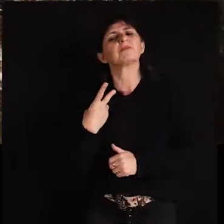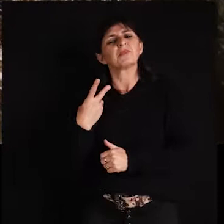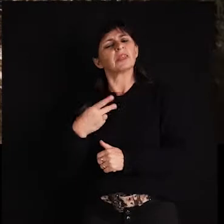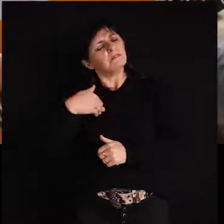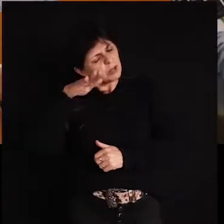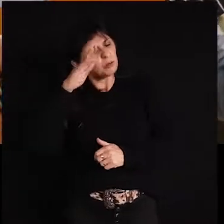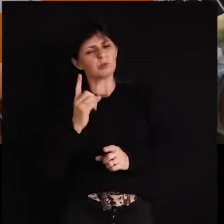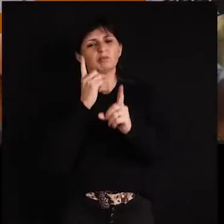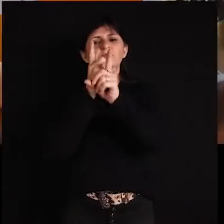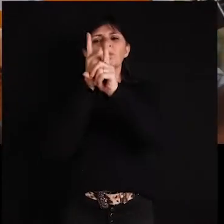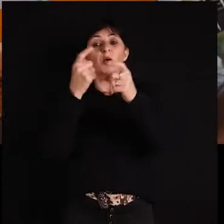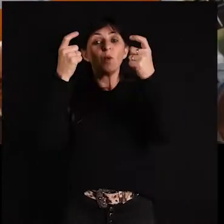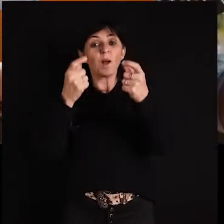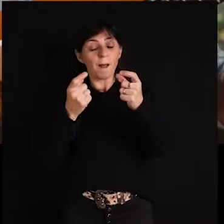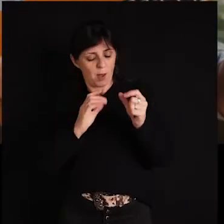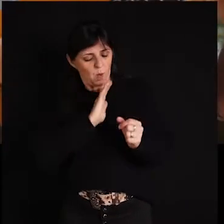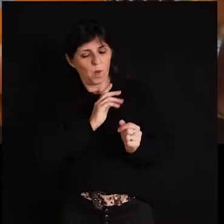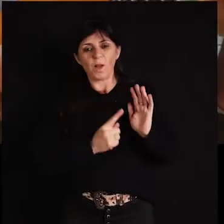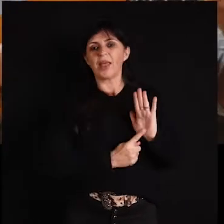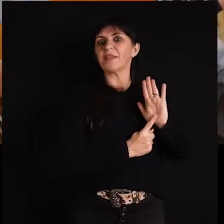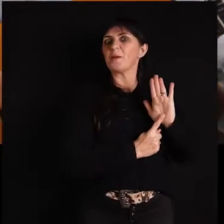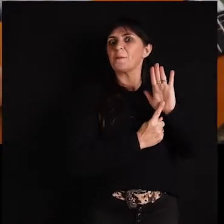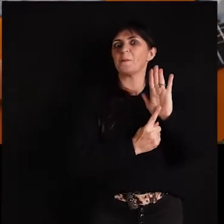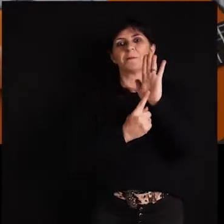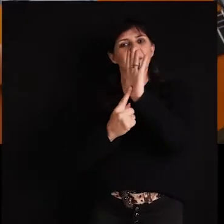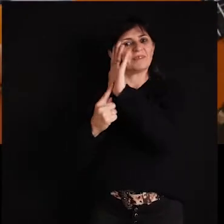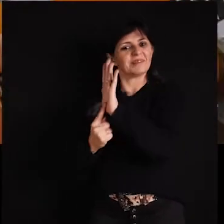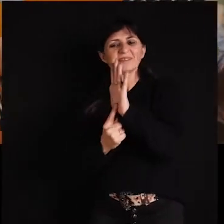alazão, rumo ao lugar que aponta meu coração.